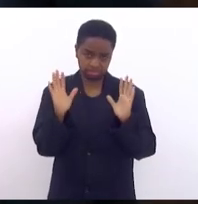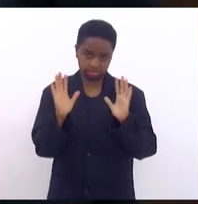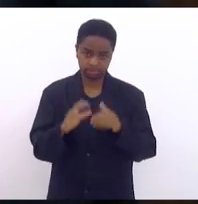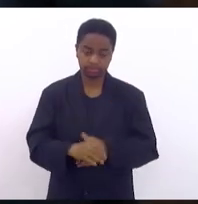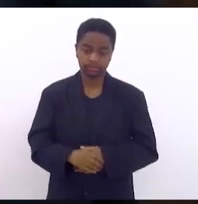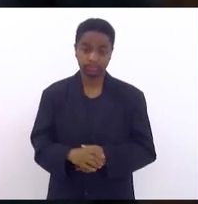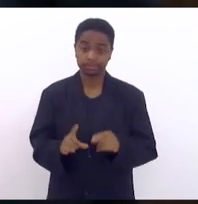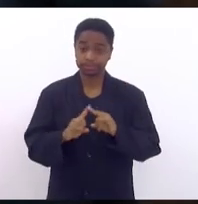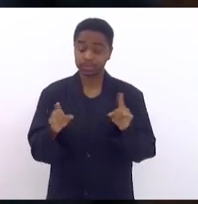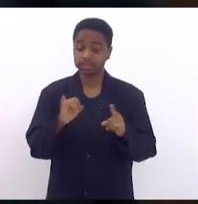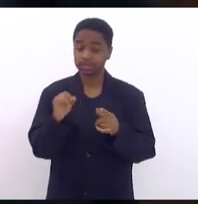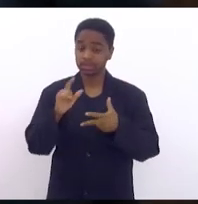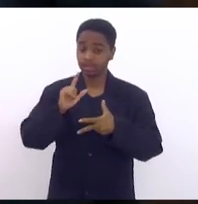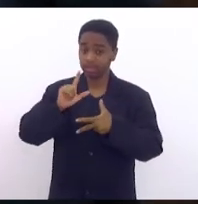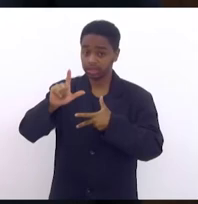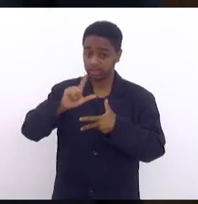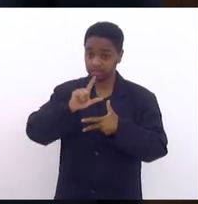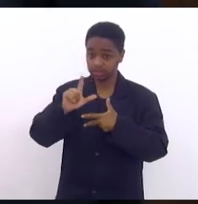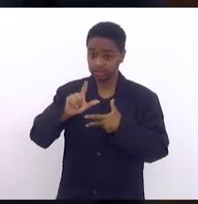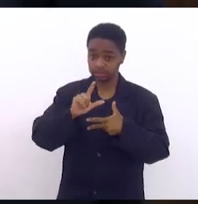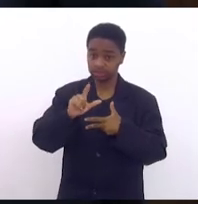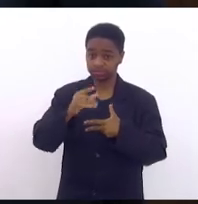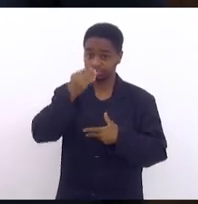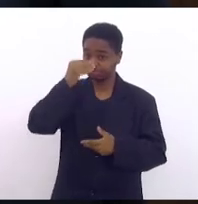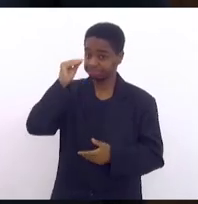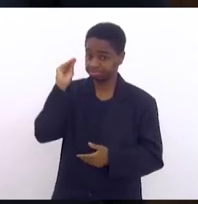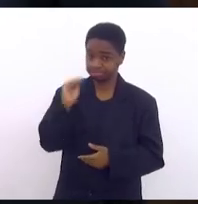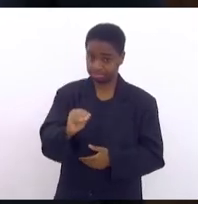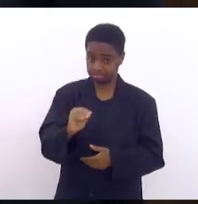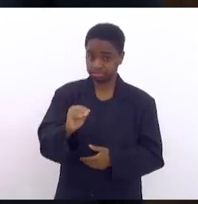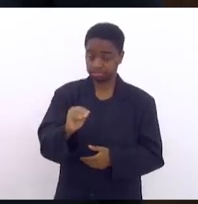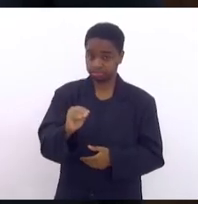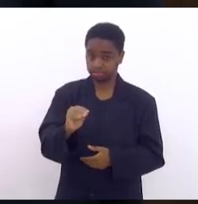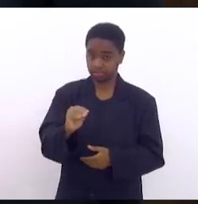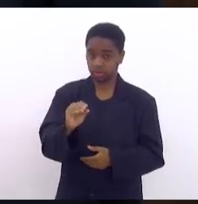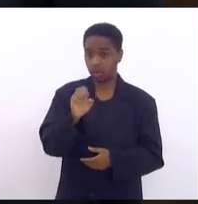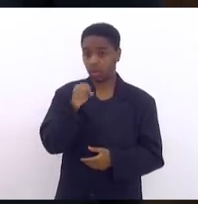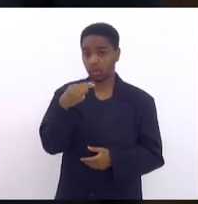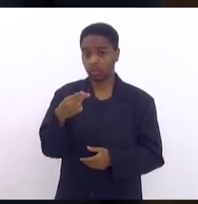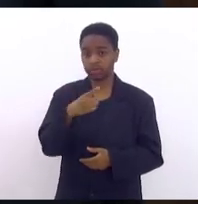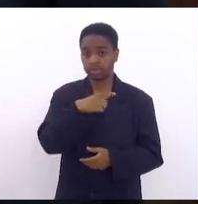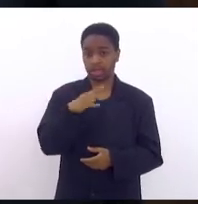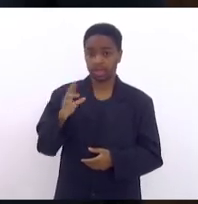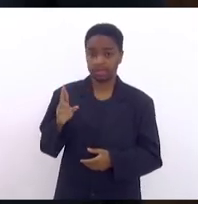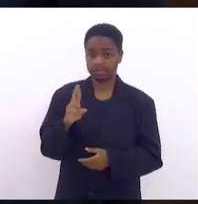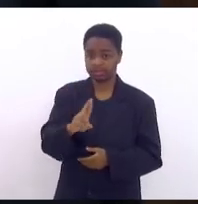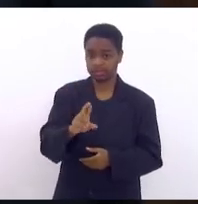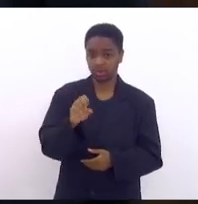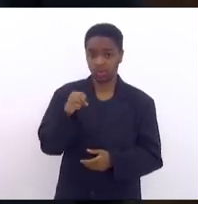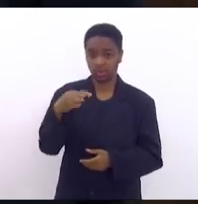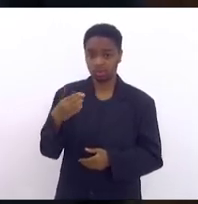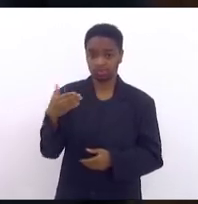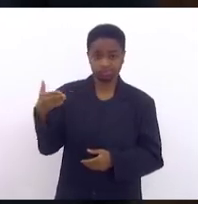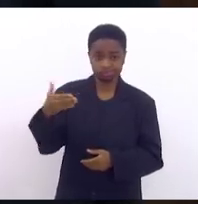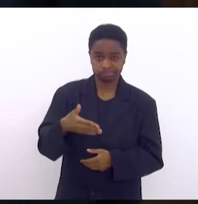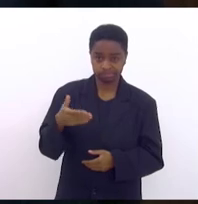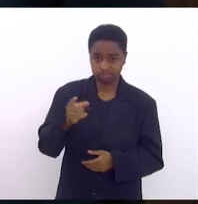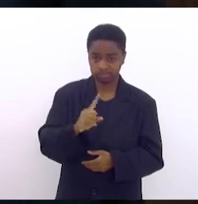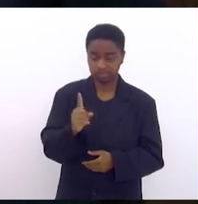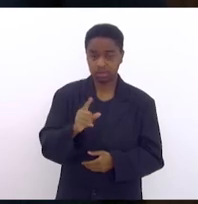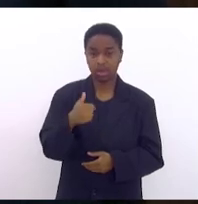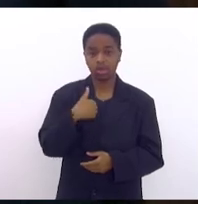E se o Poder Legislativo vai ser tratado com desprezo, no caso de ele mandar um representante ou não vier, eu acho que a